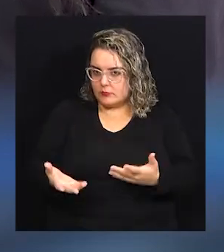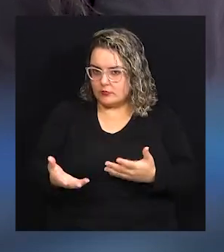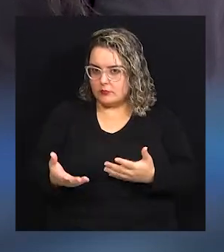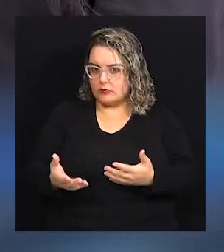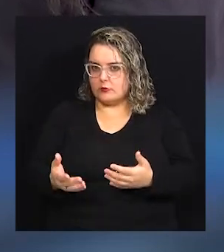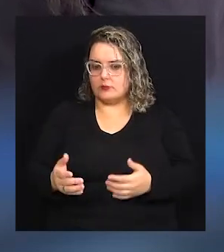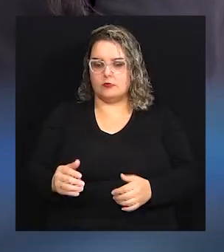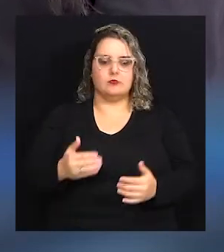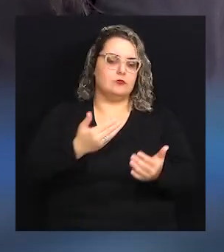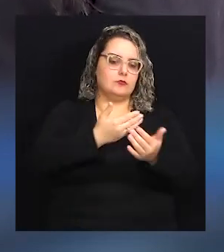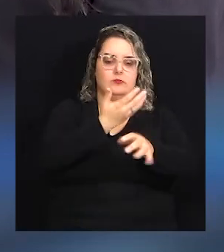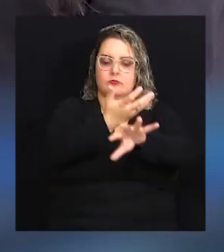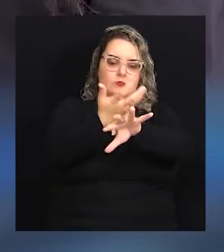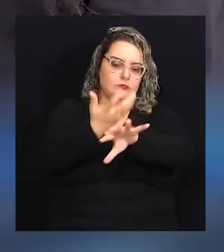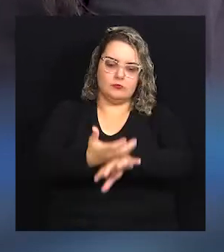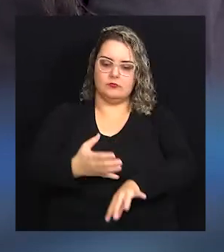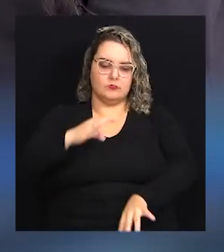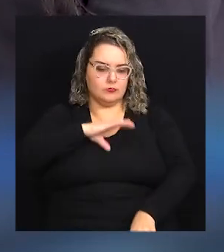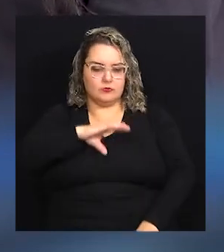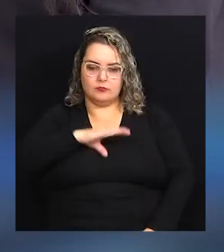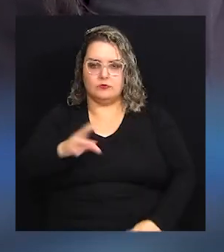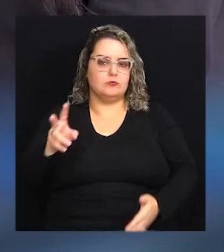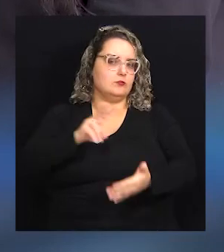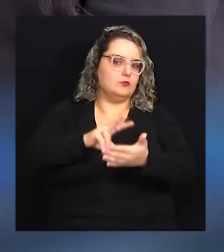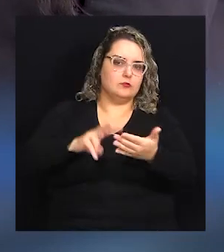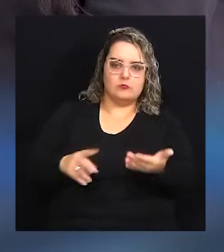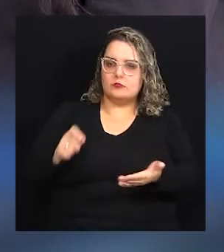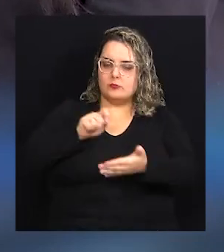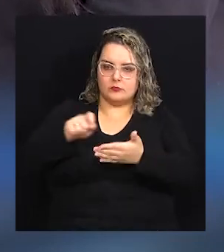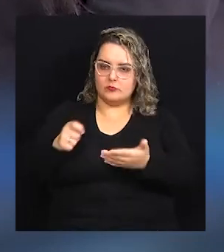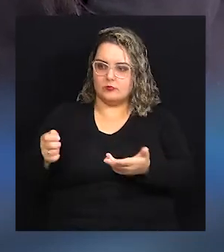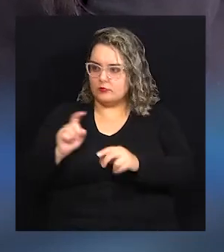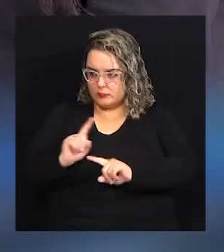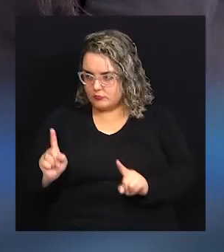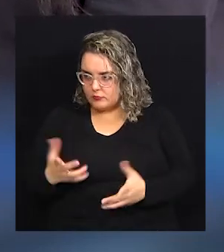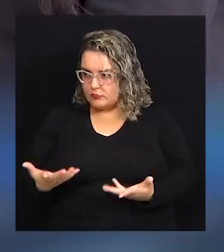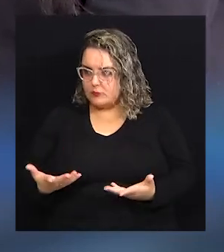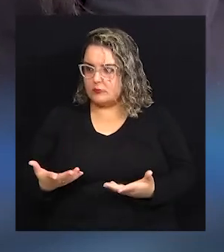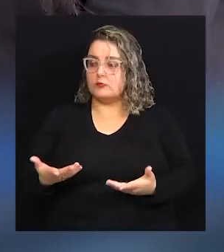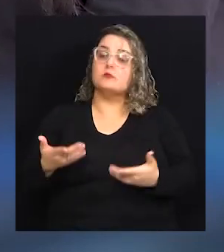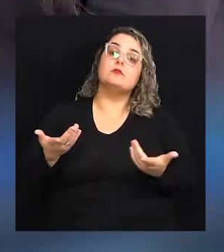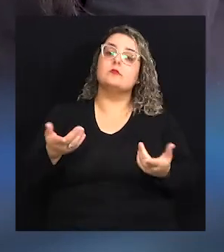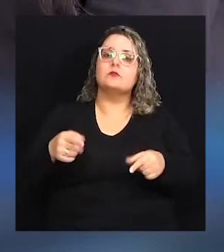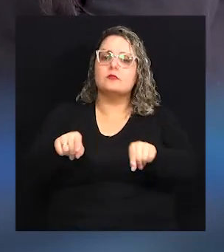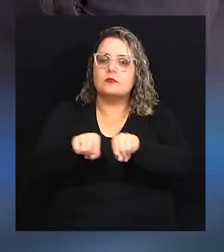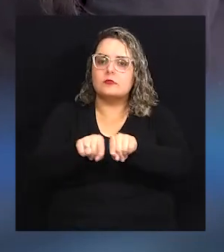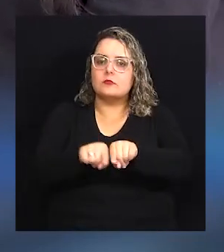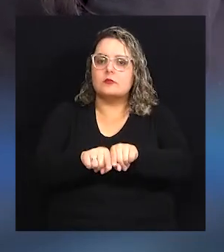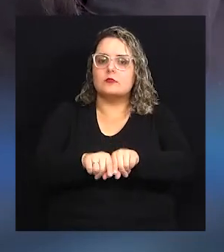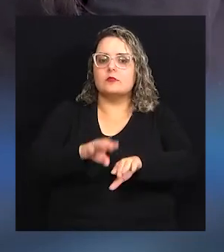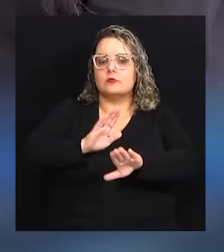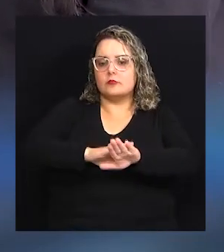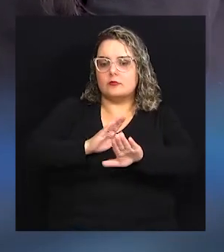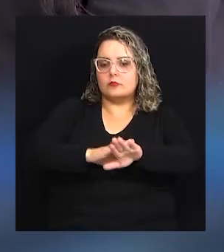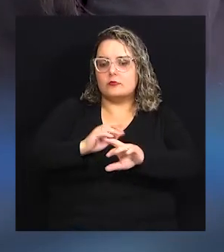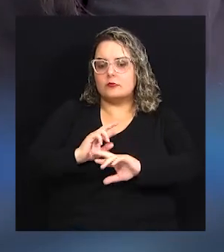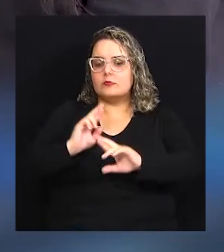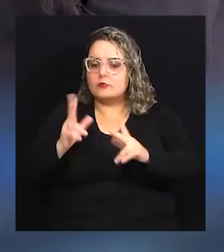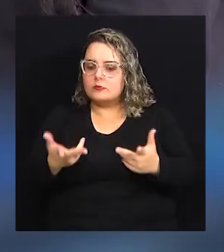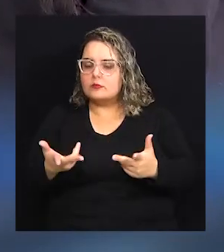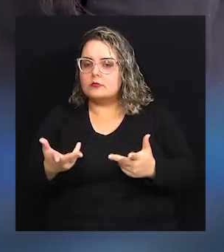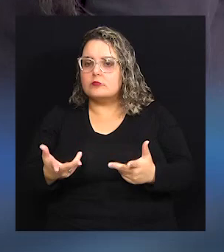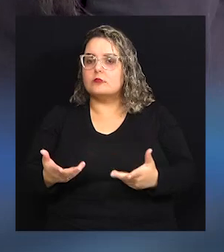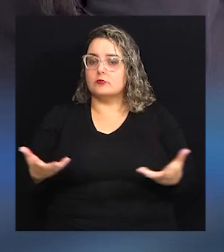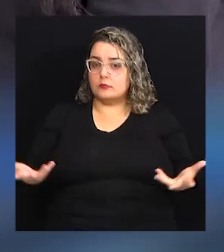sentido educacional, de leitura, escrita, essas coisas, mas vocês sempre pensam as atividades de vocês de uma